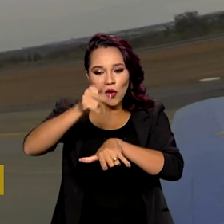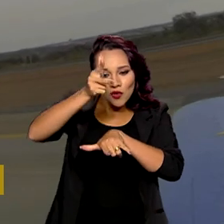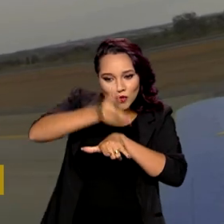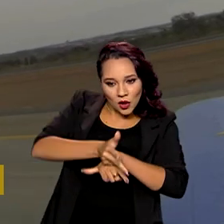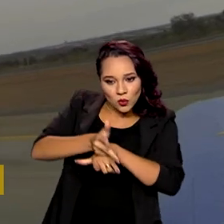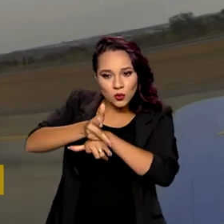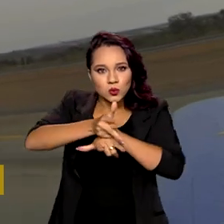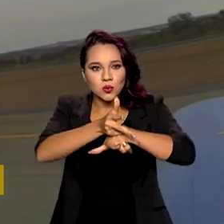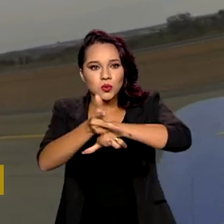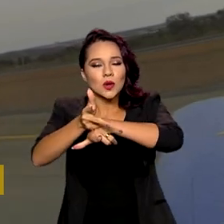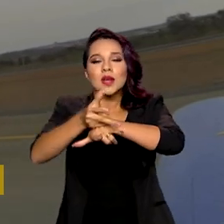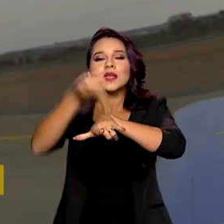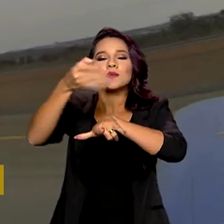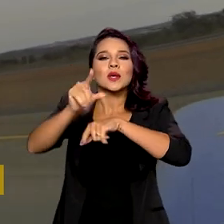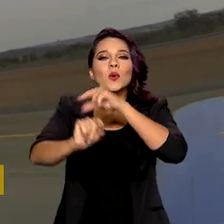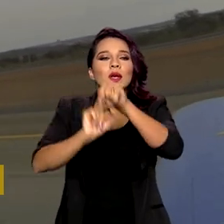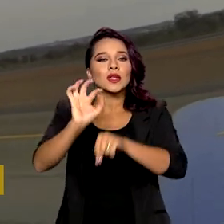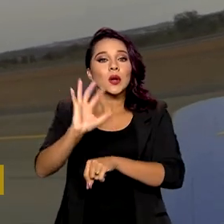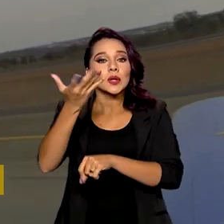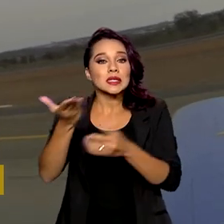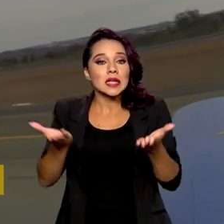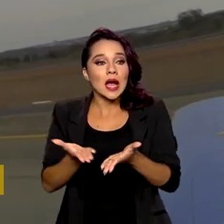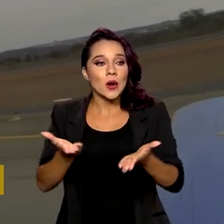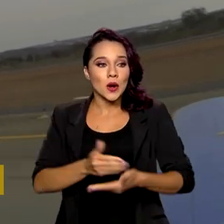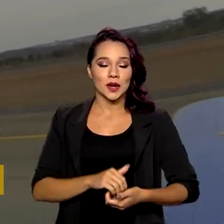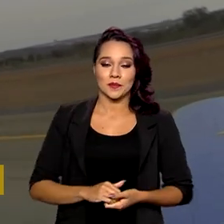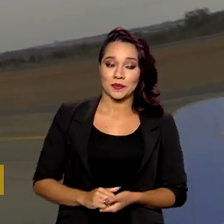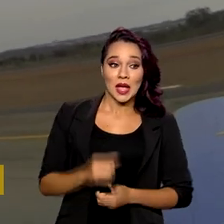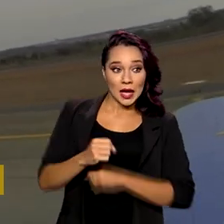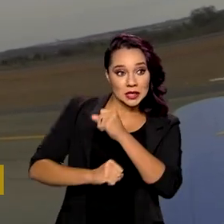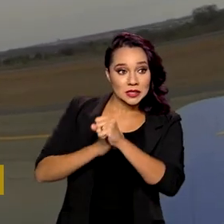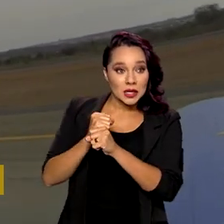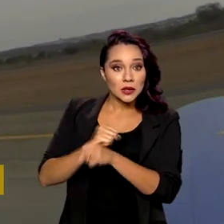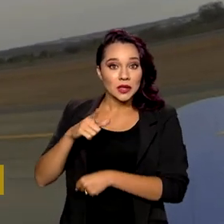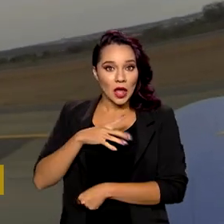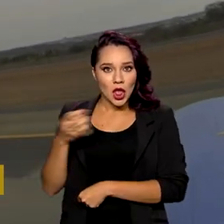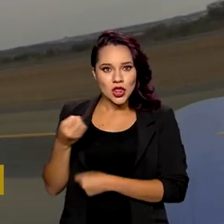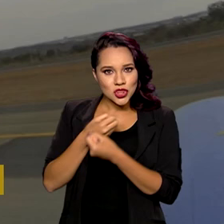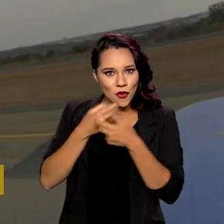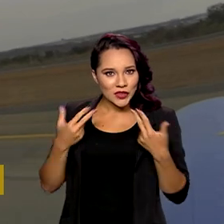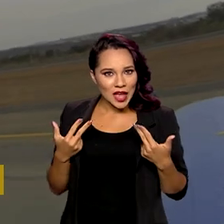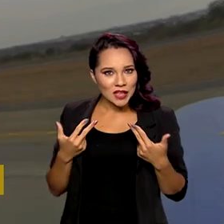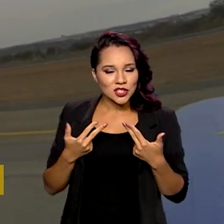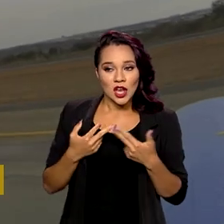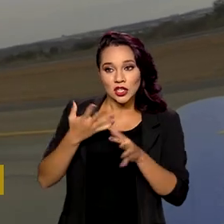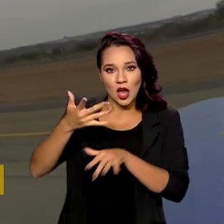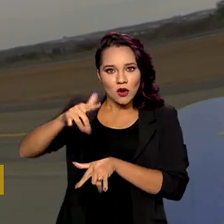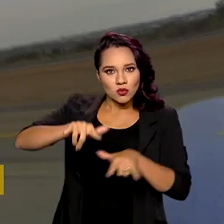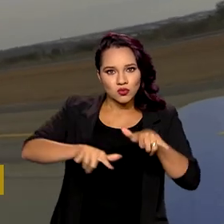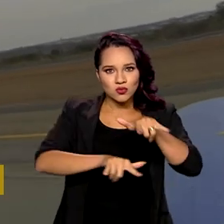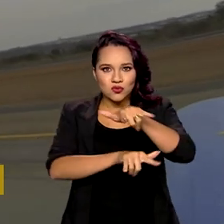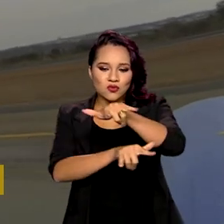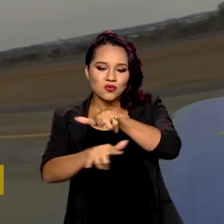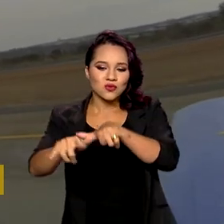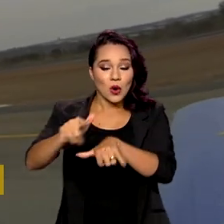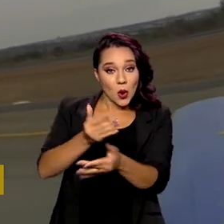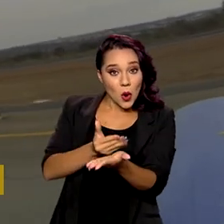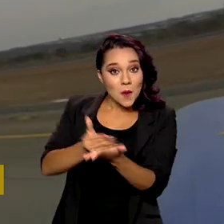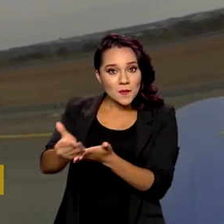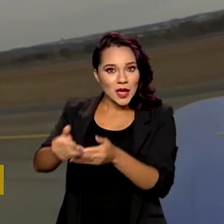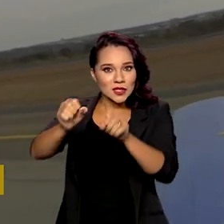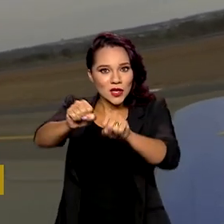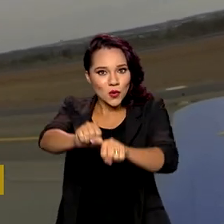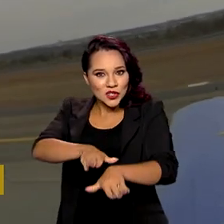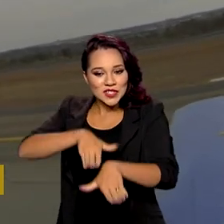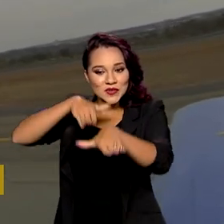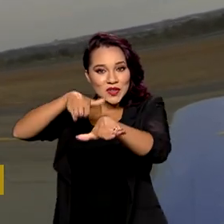Fumaça. Major, explica pra gente o que está acontecendo neste momento. Esse ano a gente tem novidade, a esquadrilha começa o desfile, não é isso? Conta pra gente, por